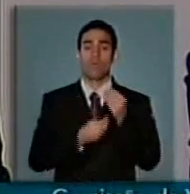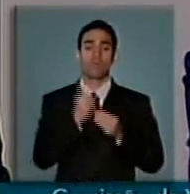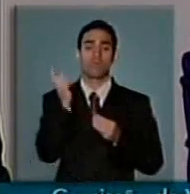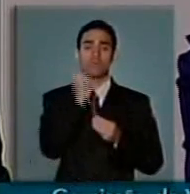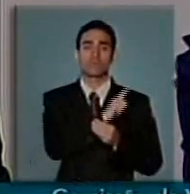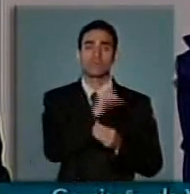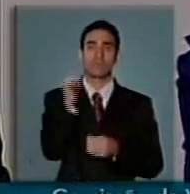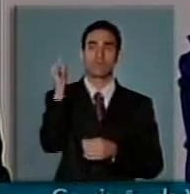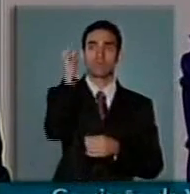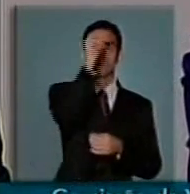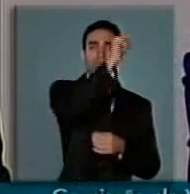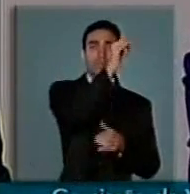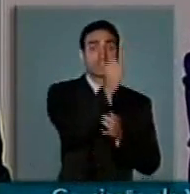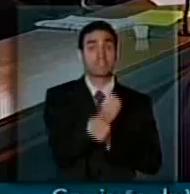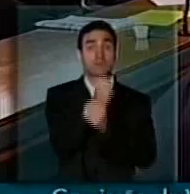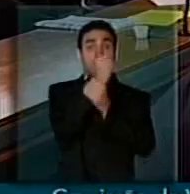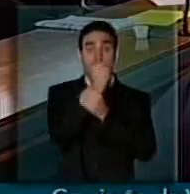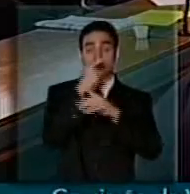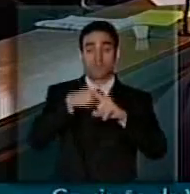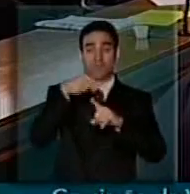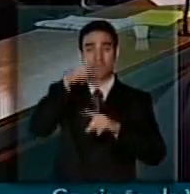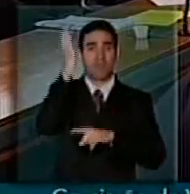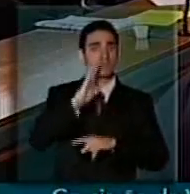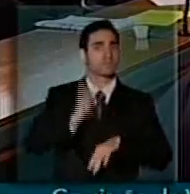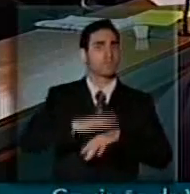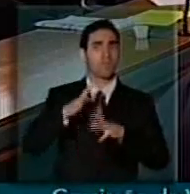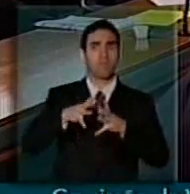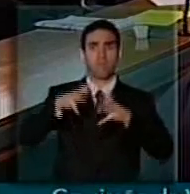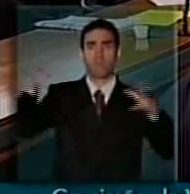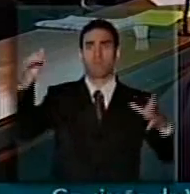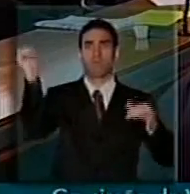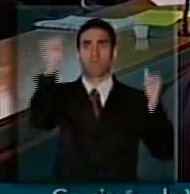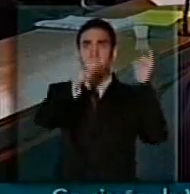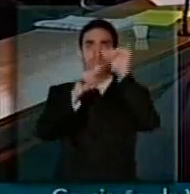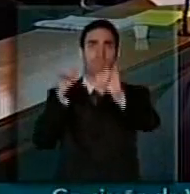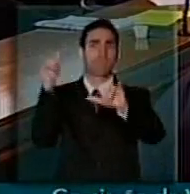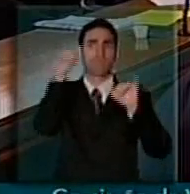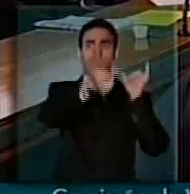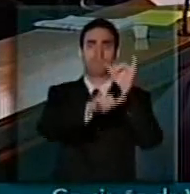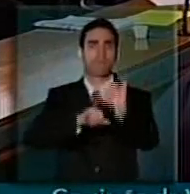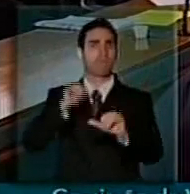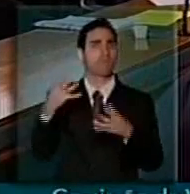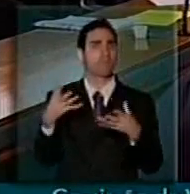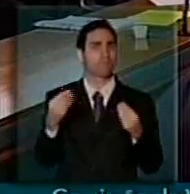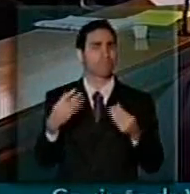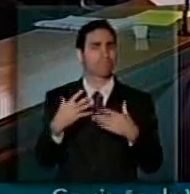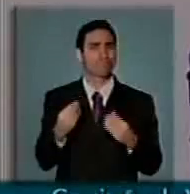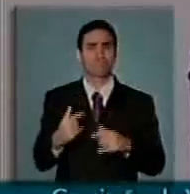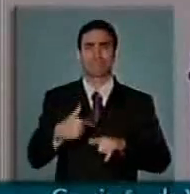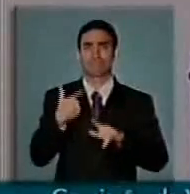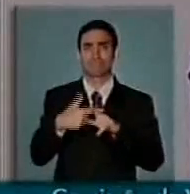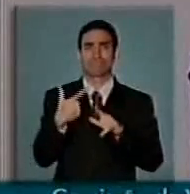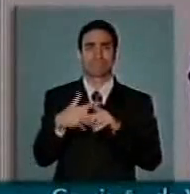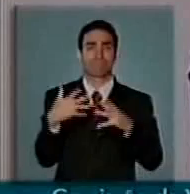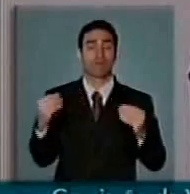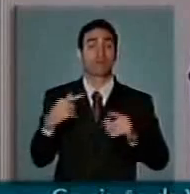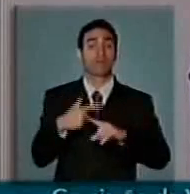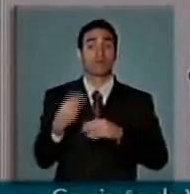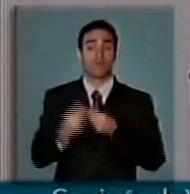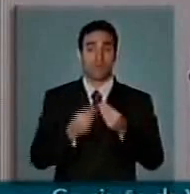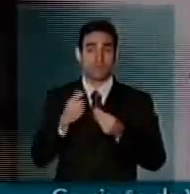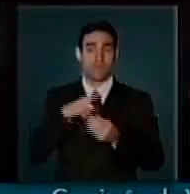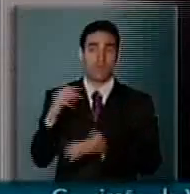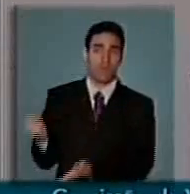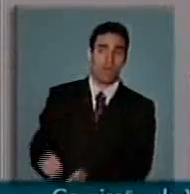aéreo e o aumento do tráfego aéreo no Brasil, realmente está acontecendo um aumento. E nós estamos tendo um